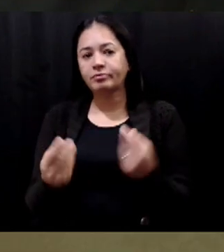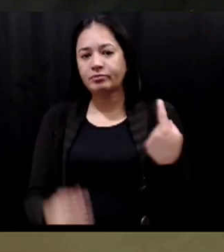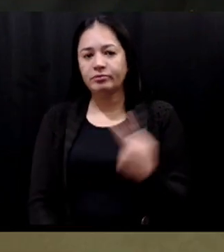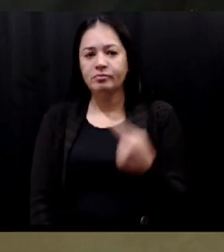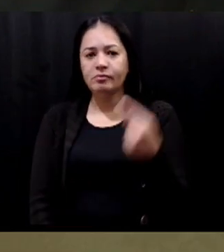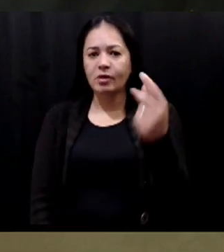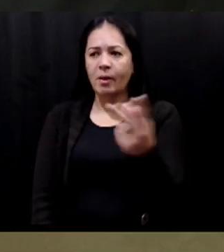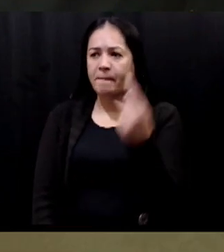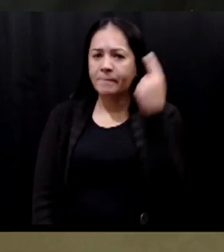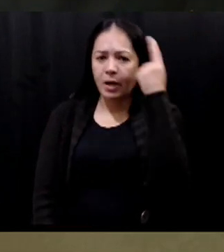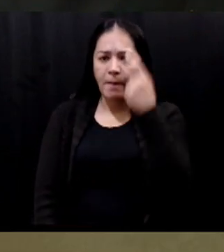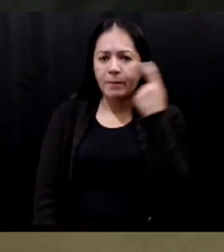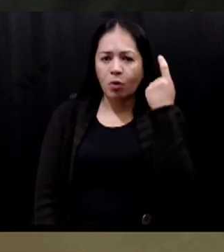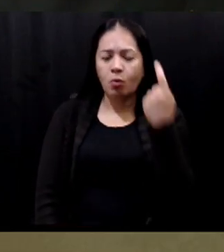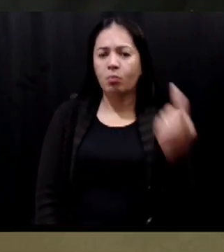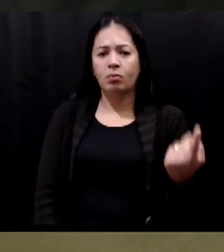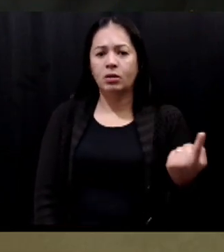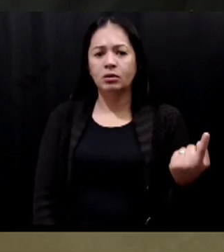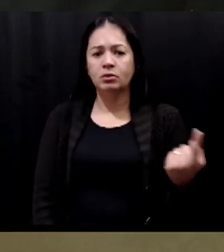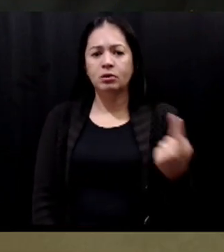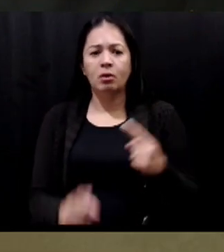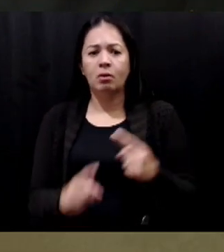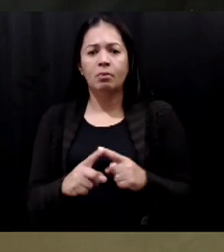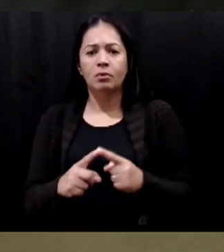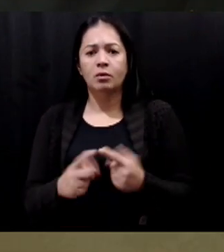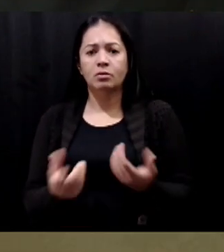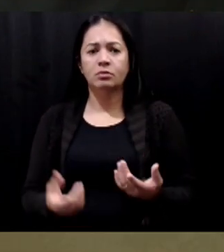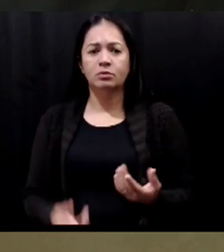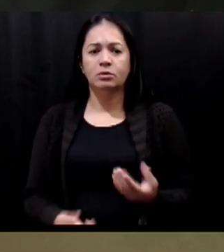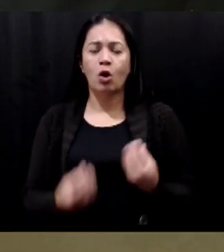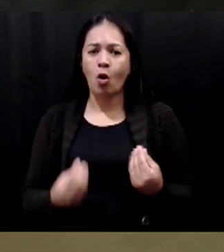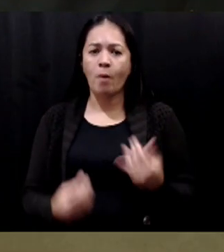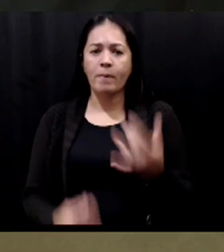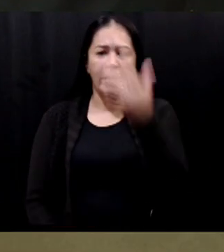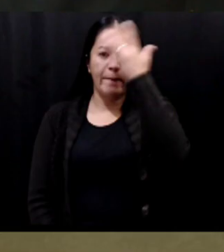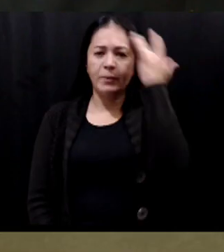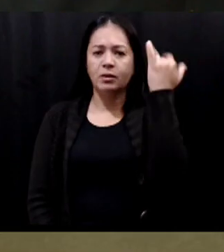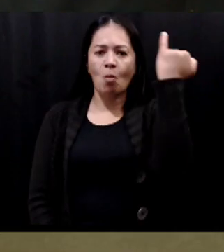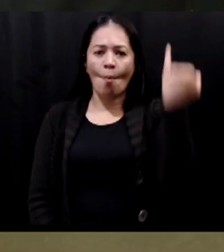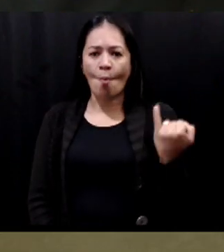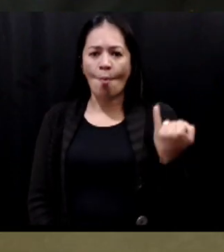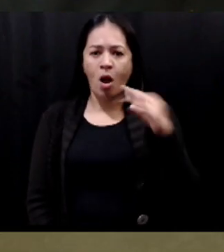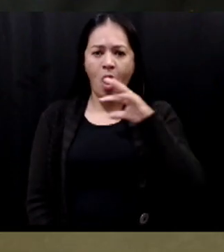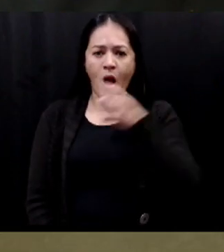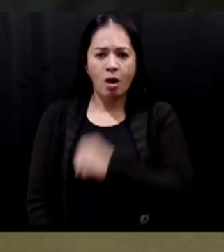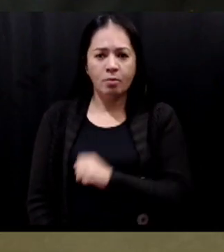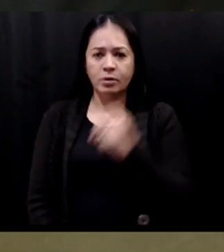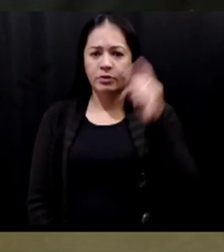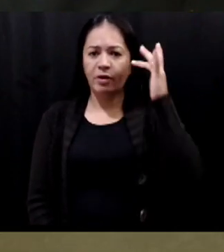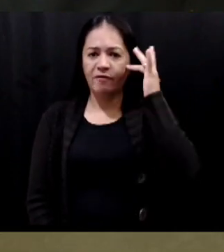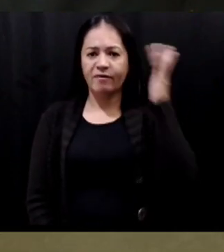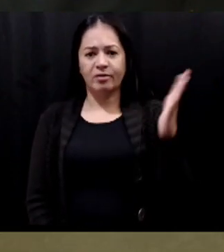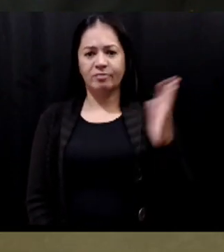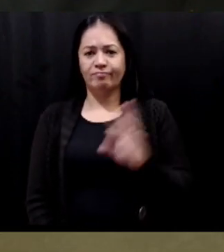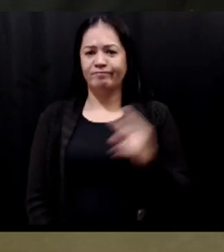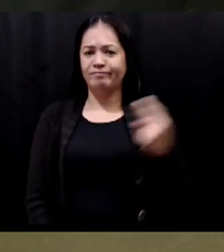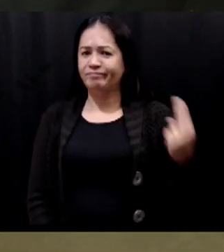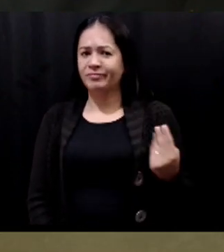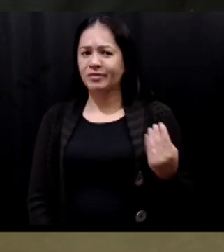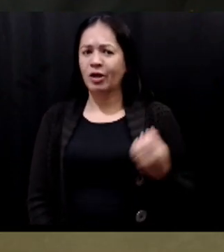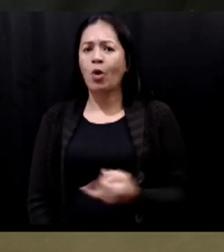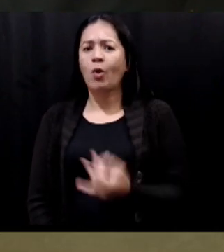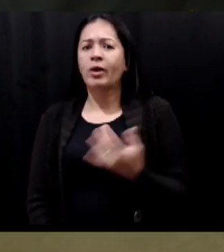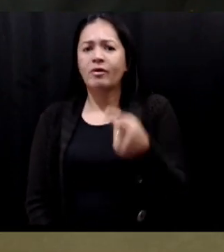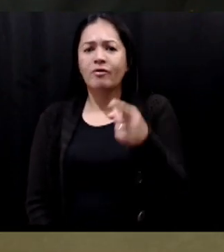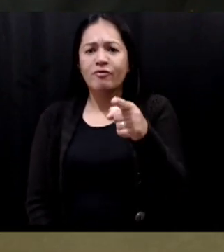né, porque ninguém emagrece tão rápido e tão fácil assim. Quanto tempo demorou para você ganhar ali